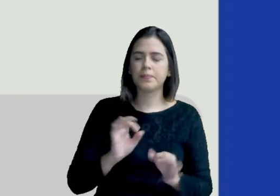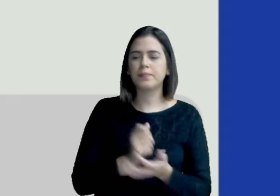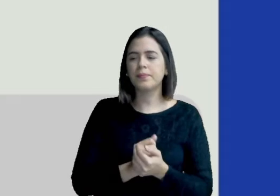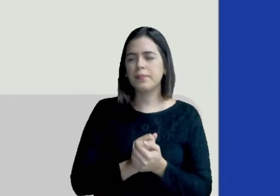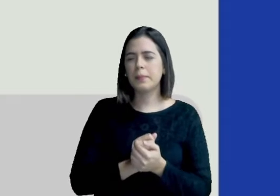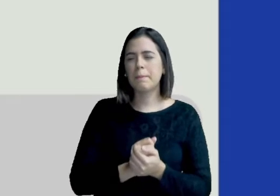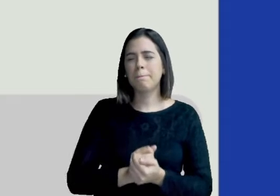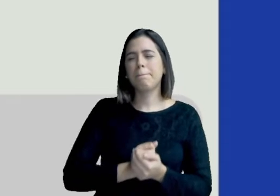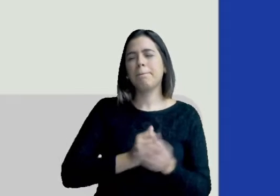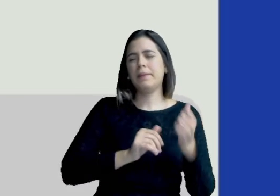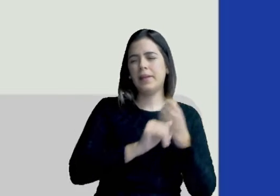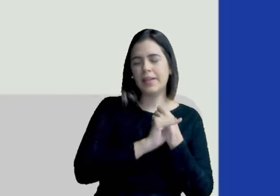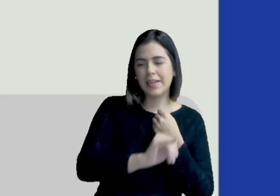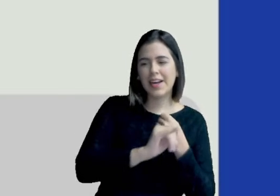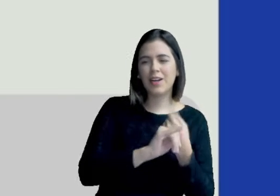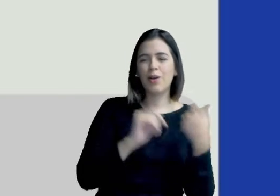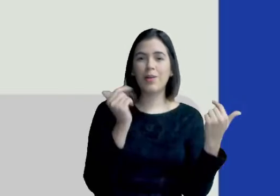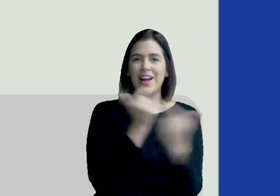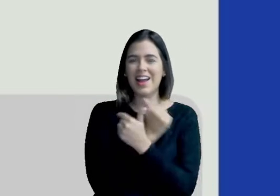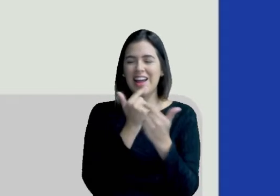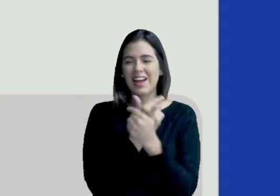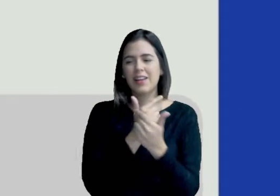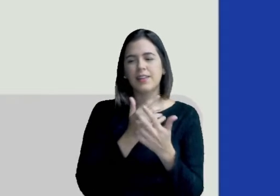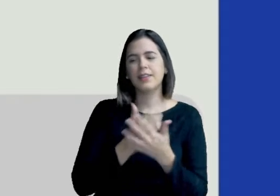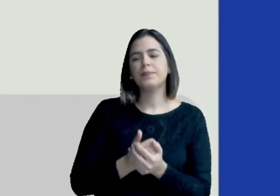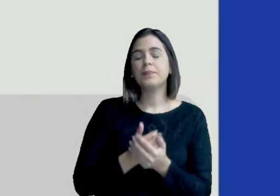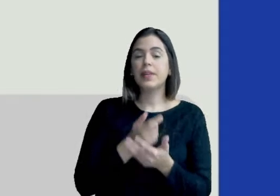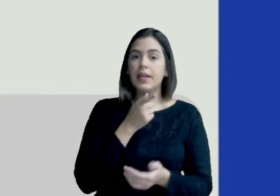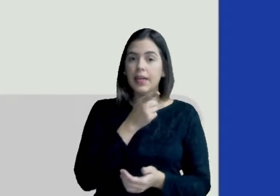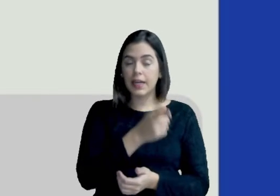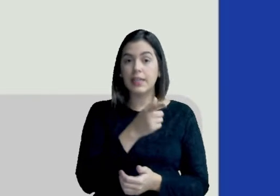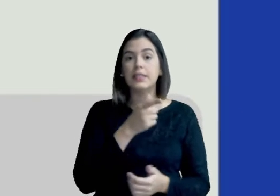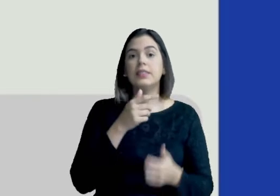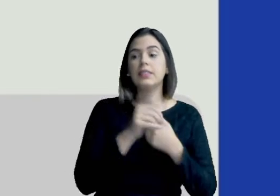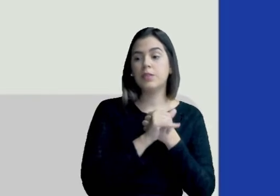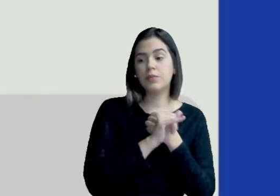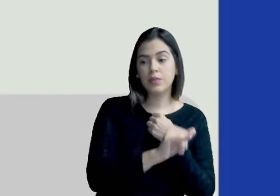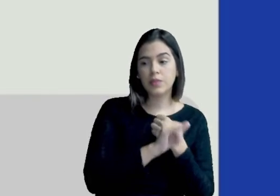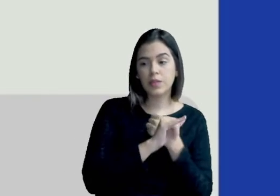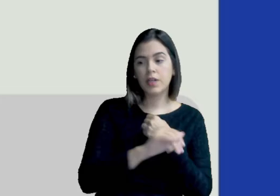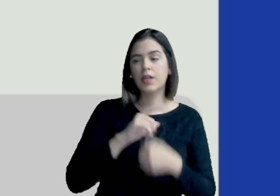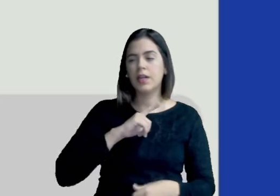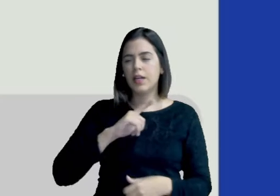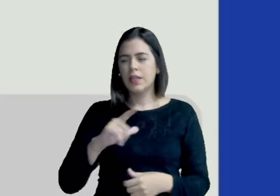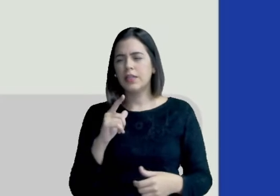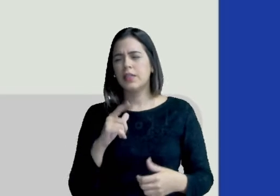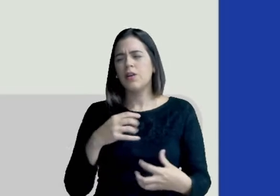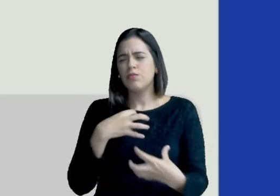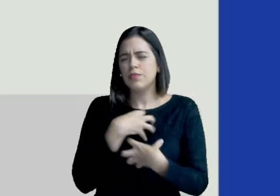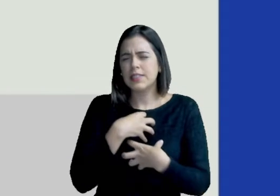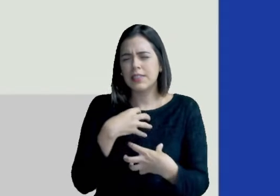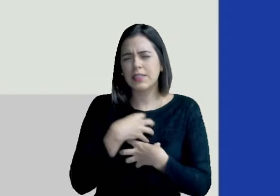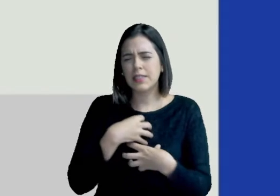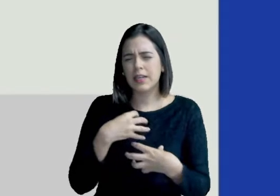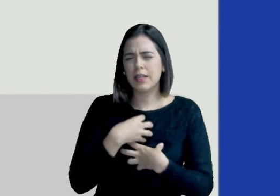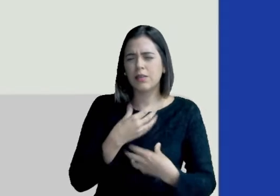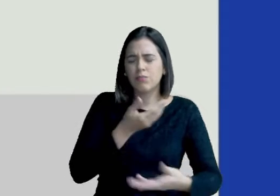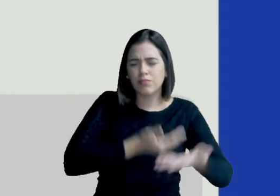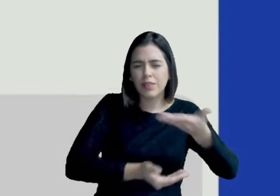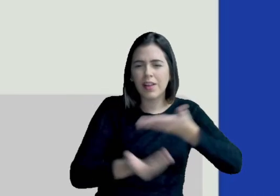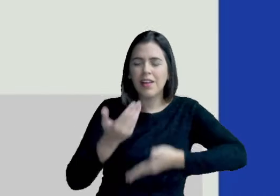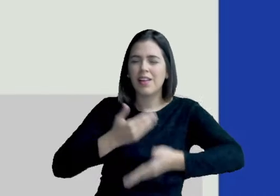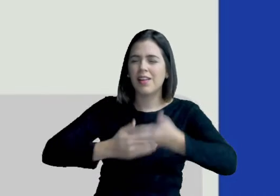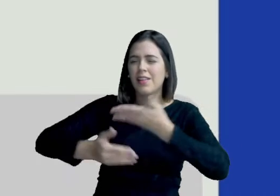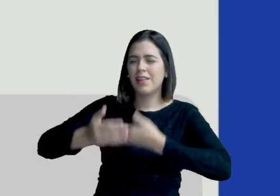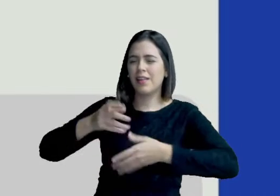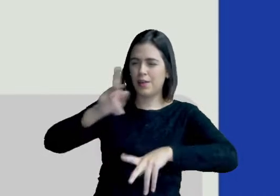históricos. E a crônica humorística. Esse tipo de crônica utiliza o humor como forma de